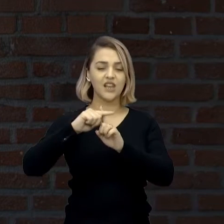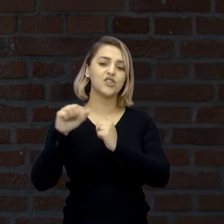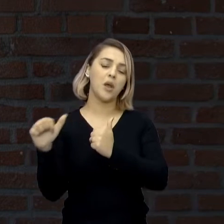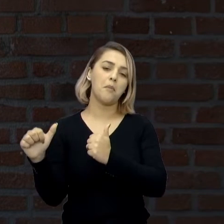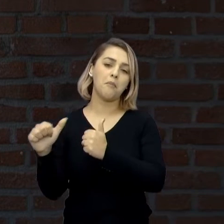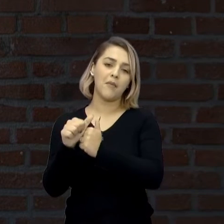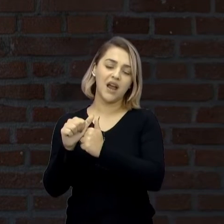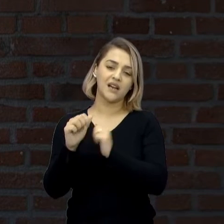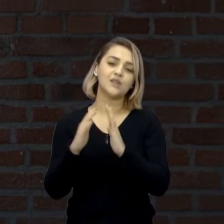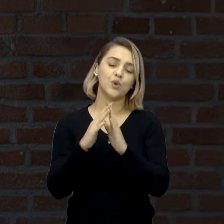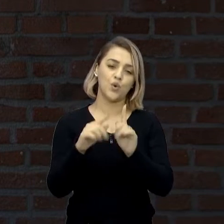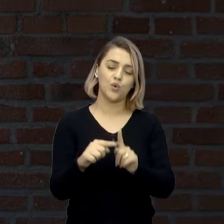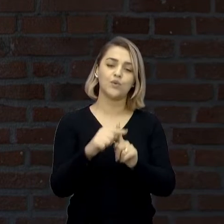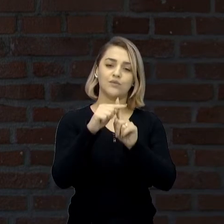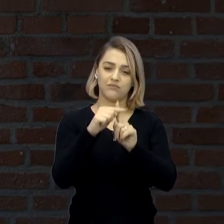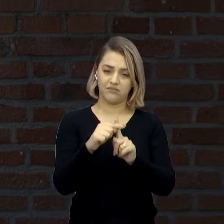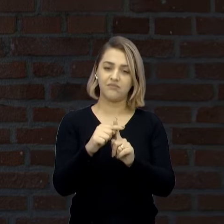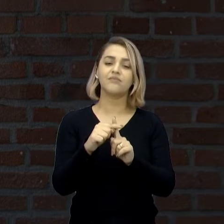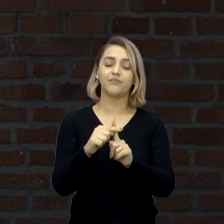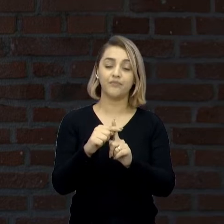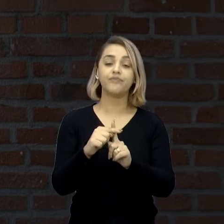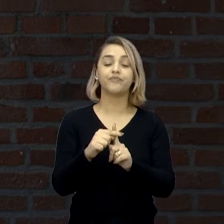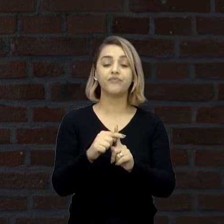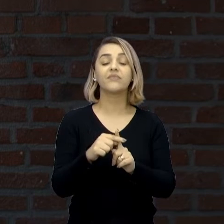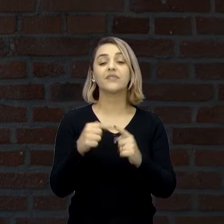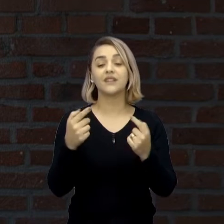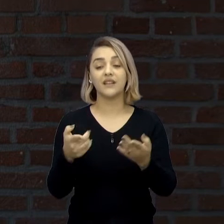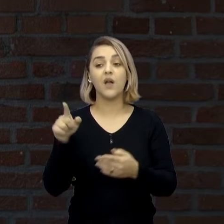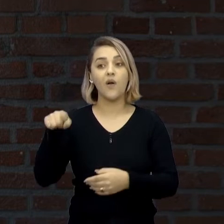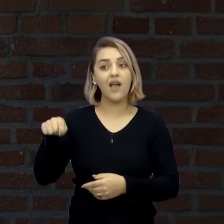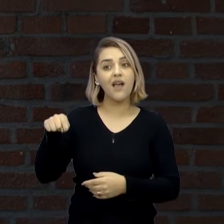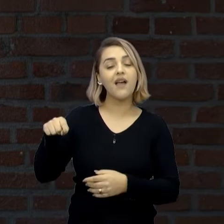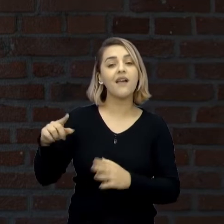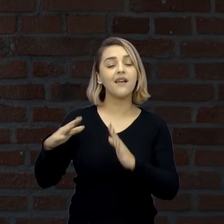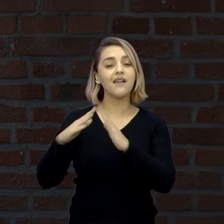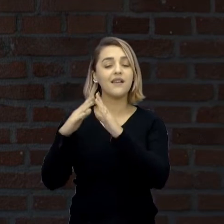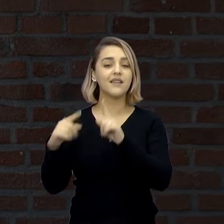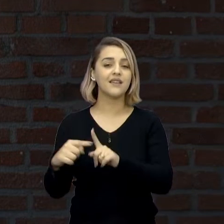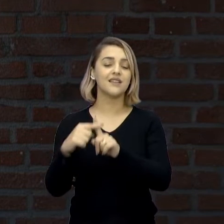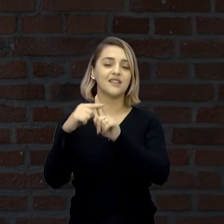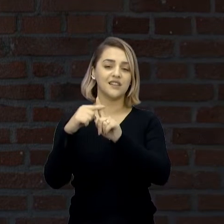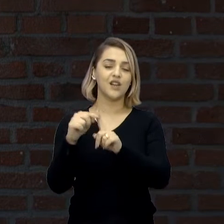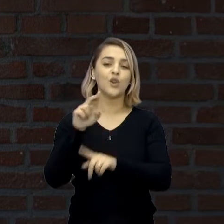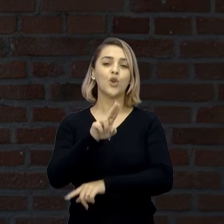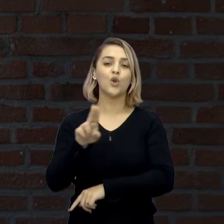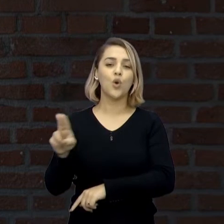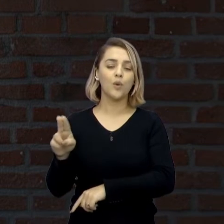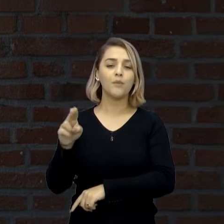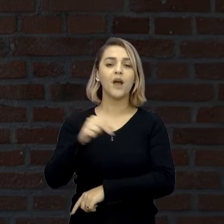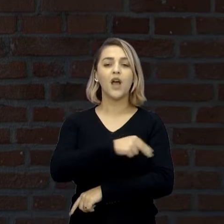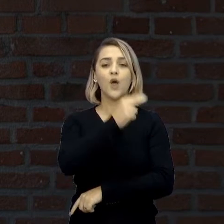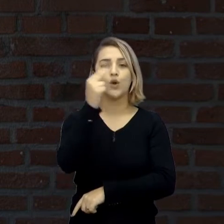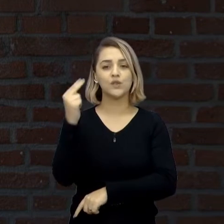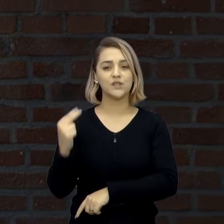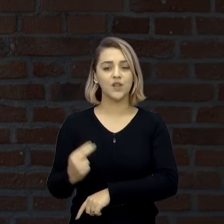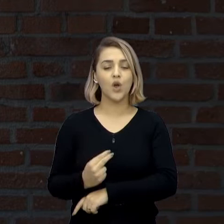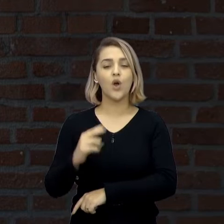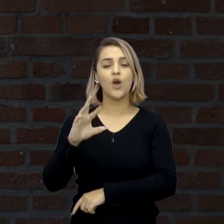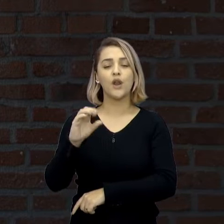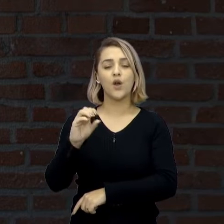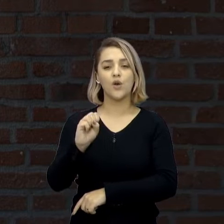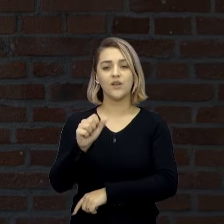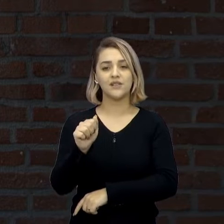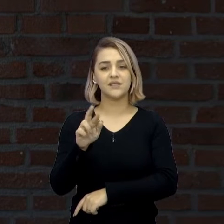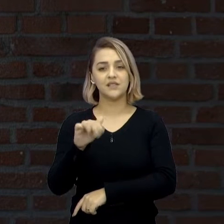da catedral. Essa igreja era chamada de Igreja Nossa Senhora do Rosário dos